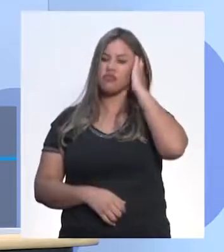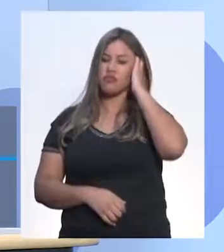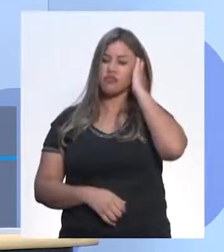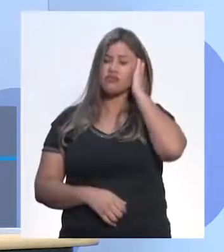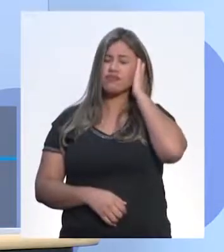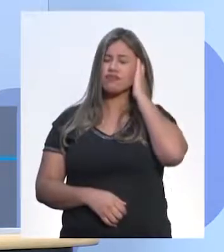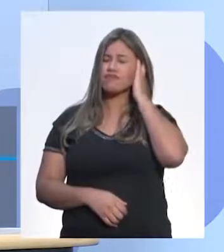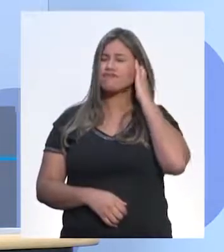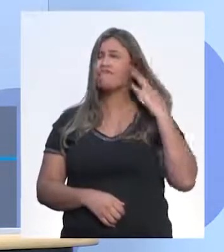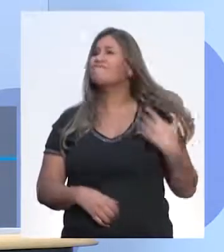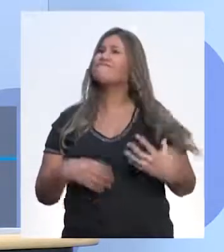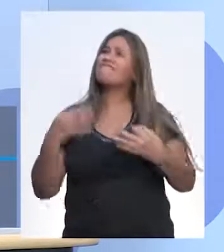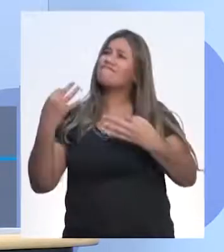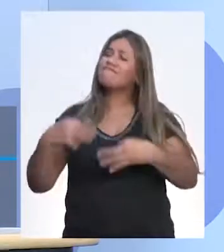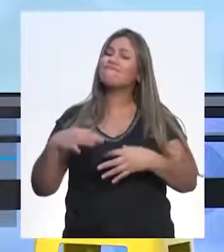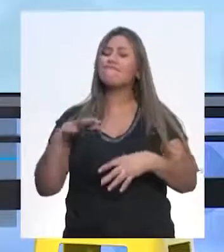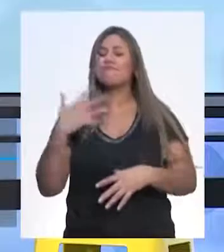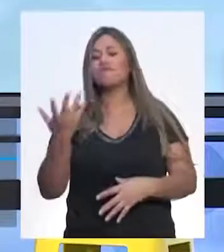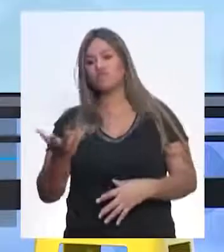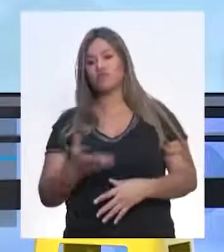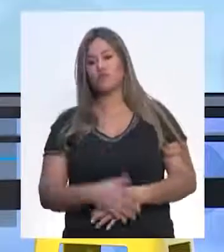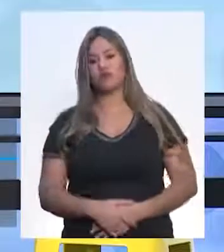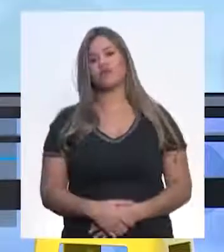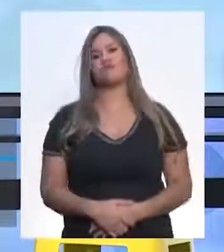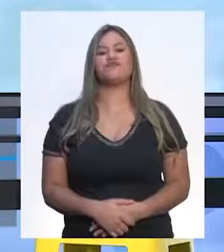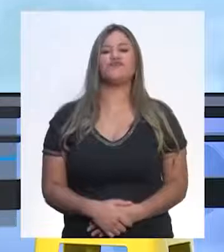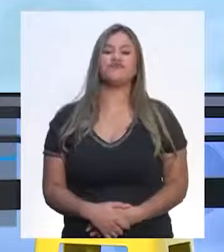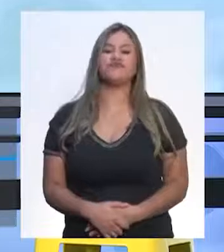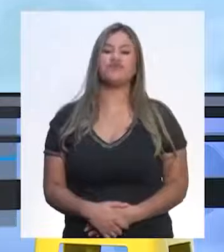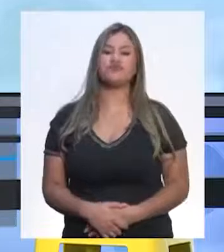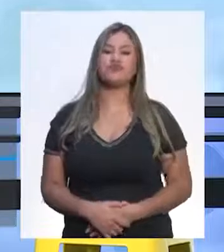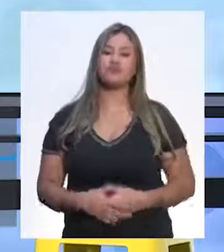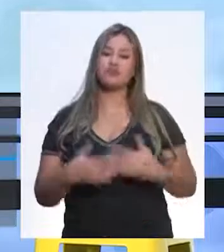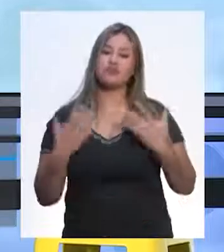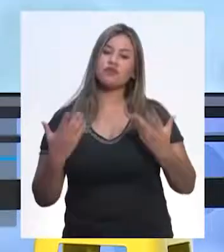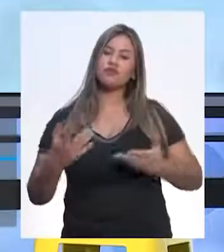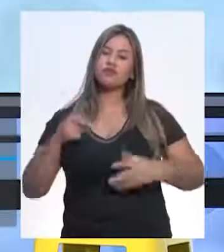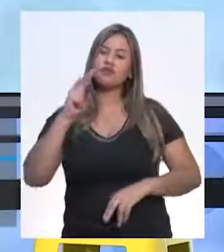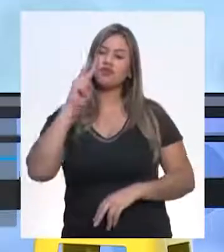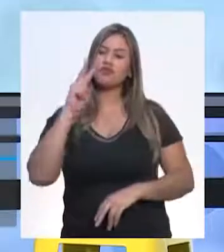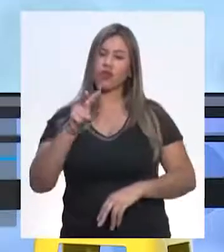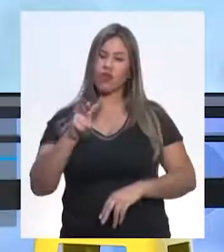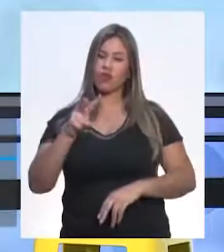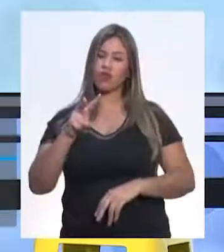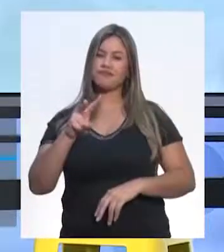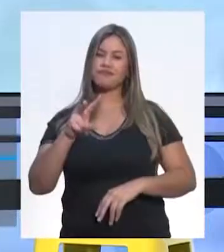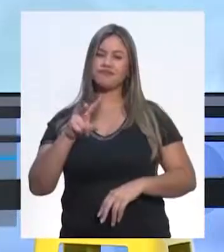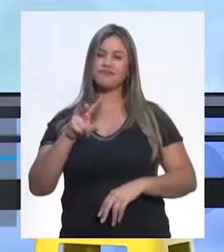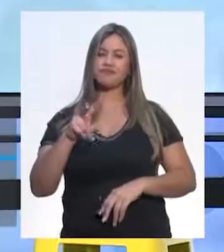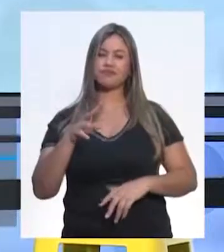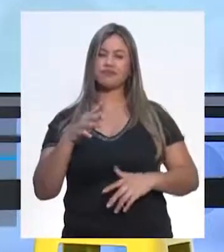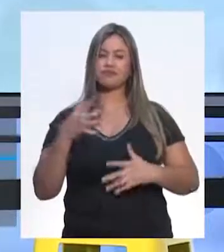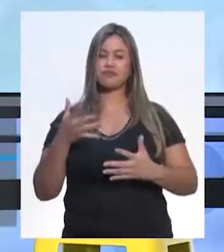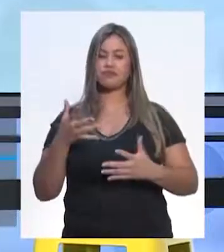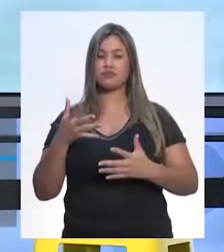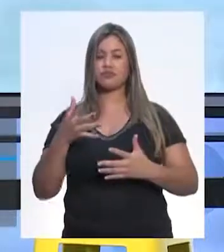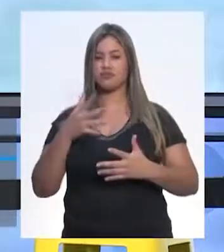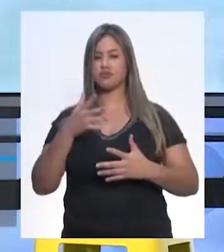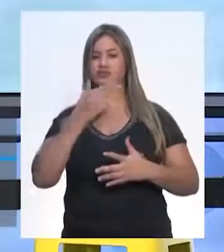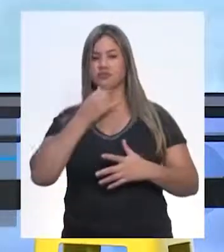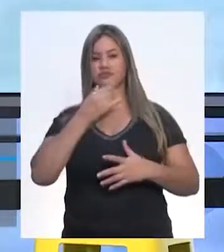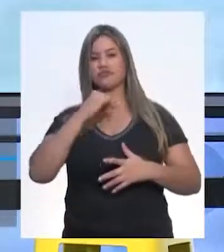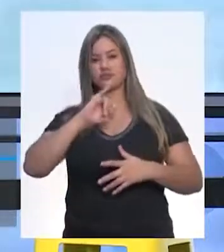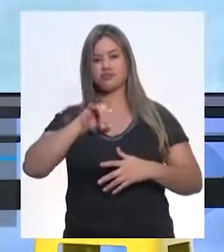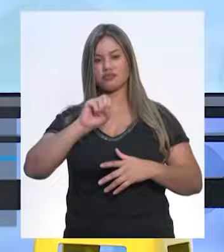a certa? Qual que é a relação? Então, a relação qual que é? Quando a gente olha para essa situação, e o que o Jonas falou,